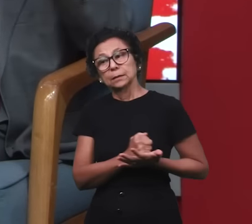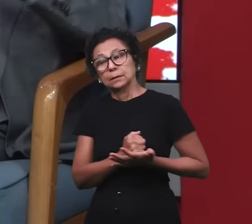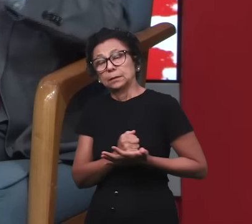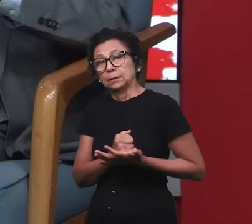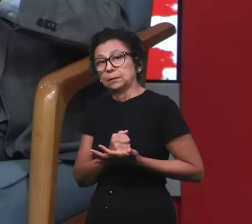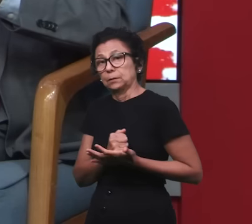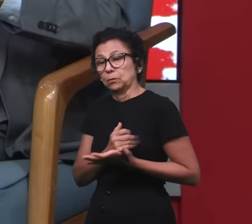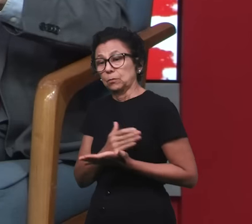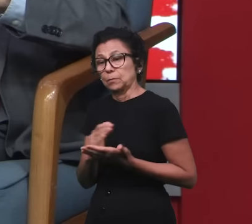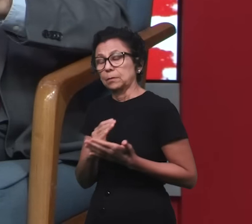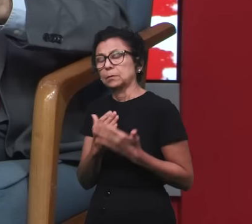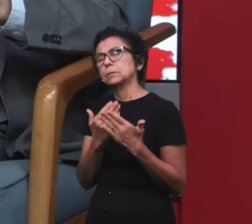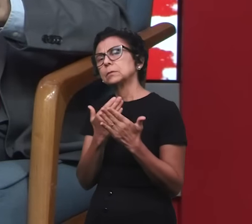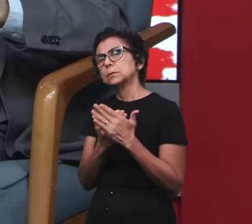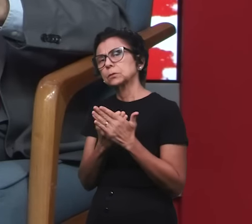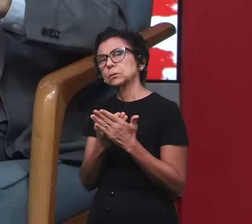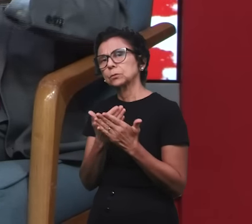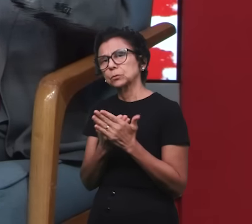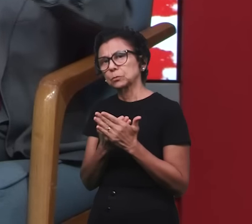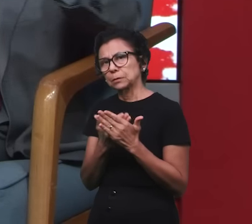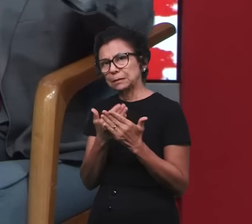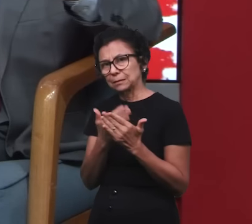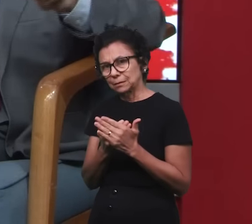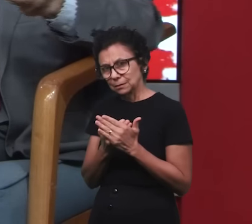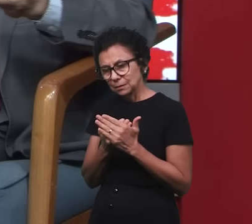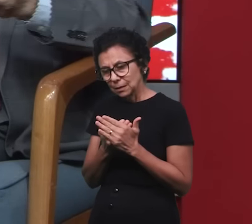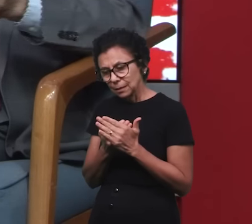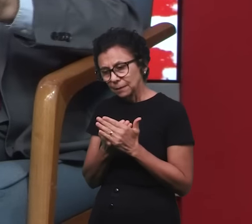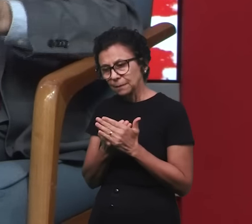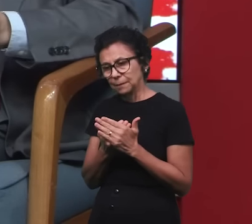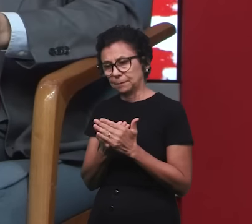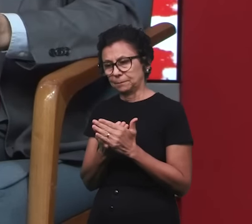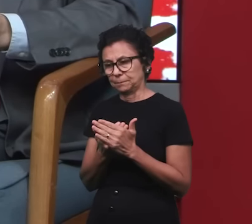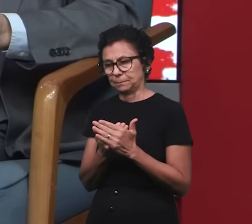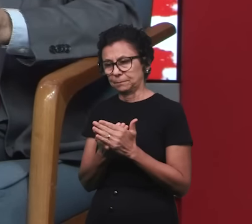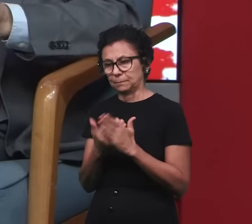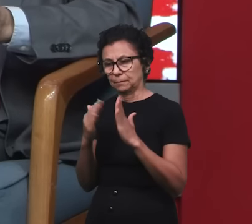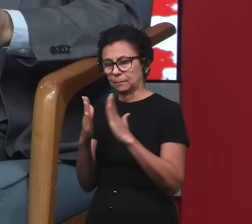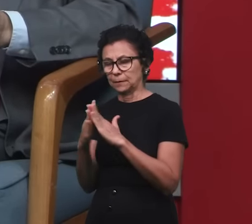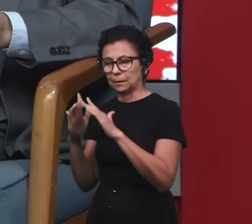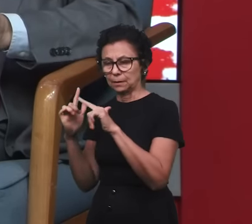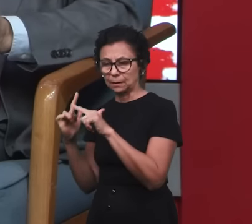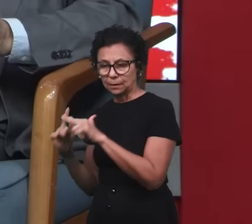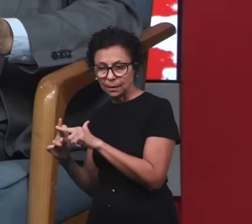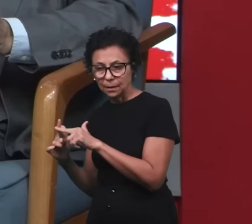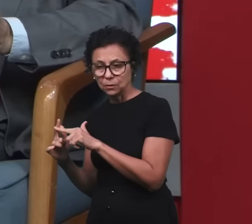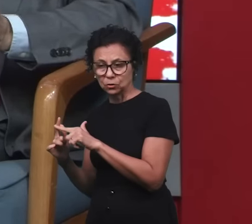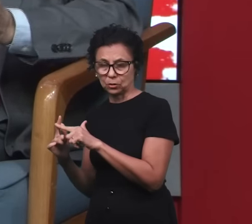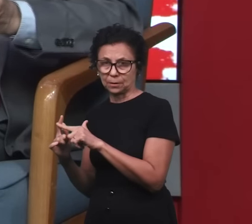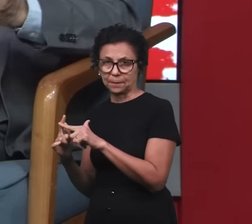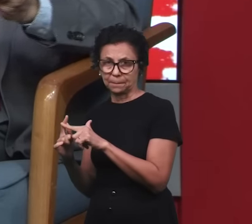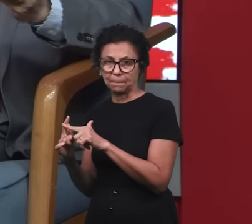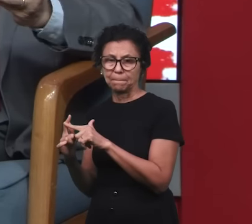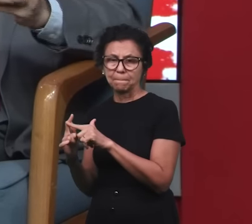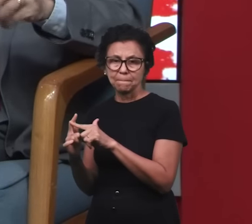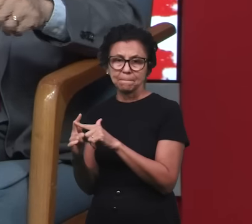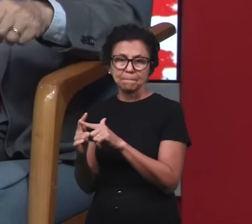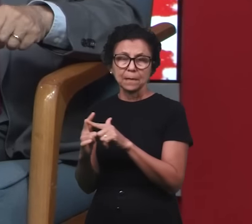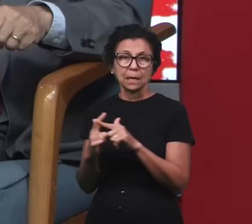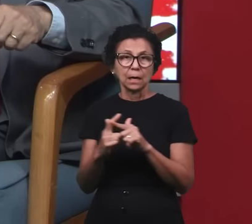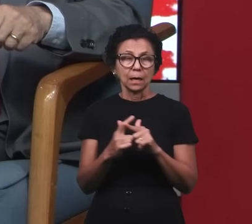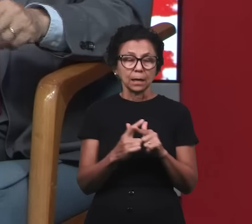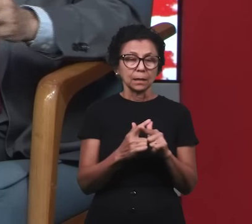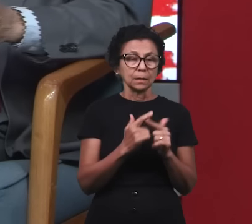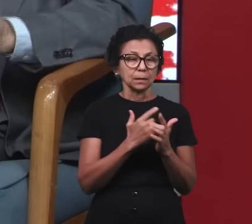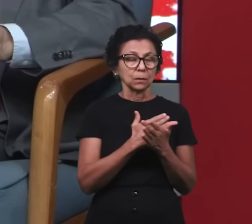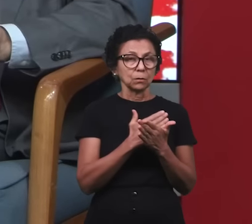estudar o funcionamento da igreja, quando ele começa a entender pelo